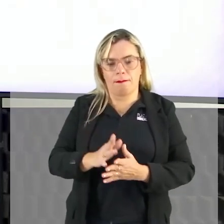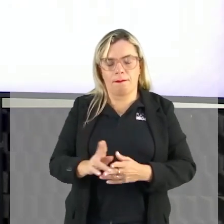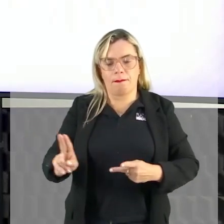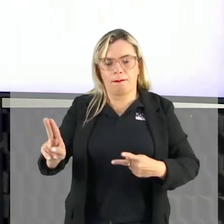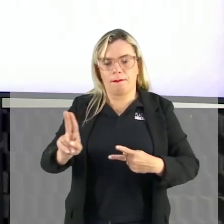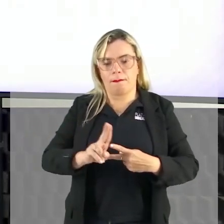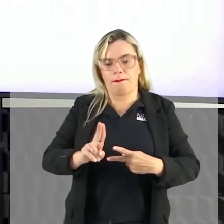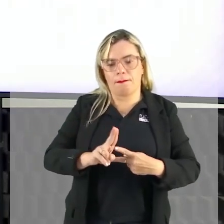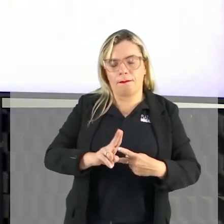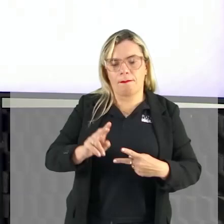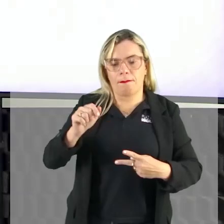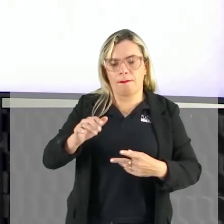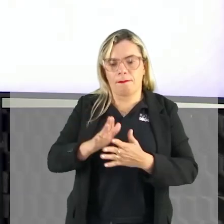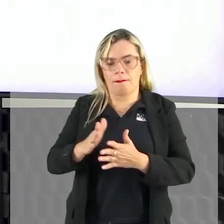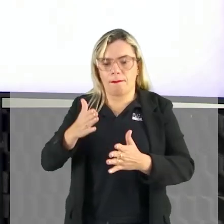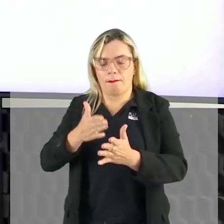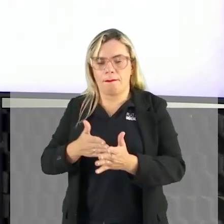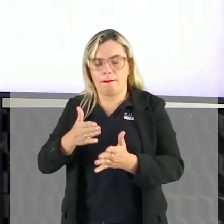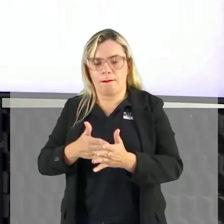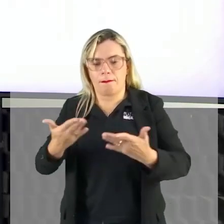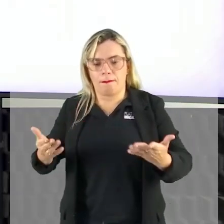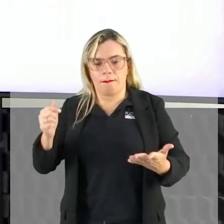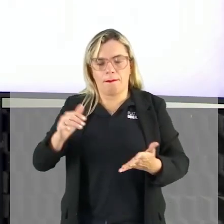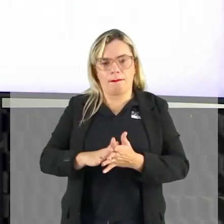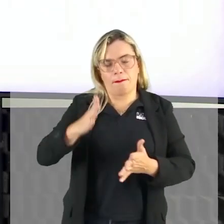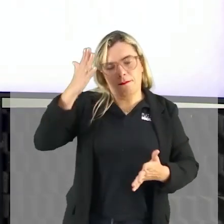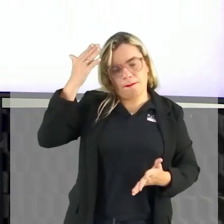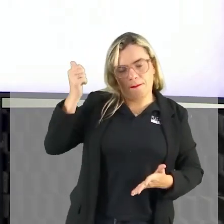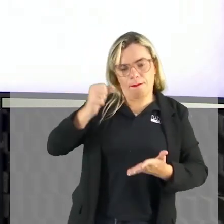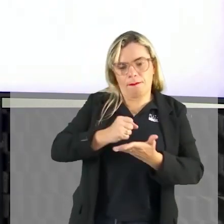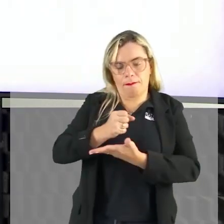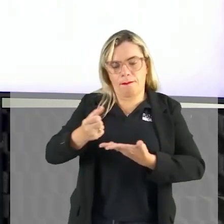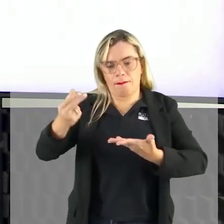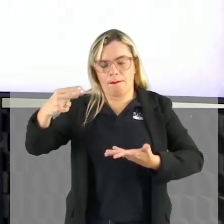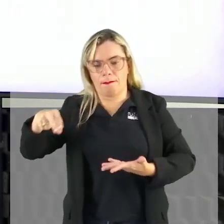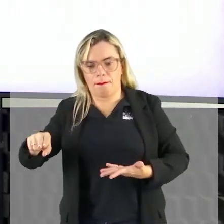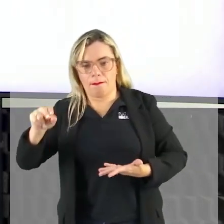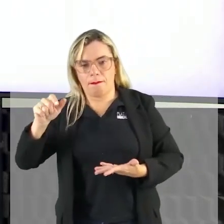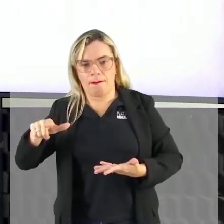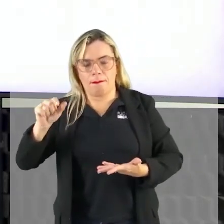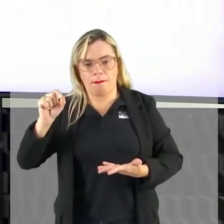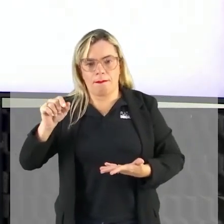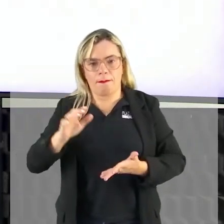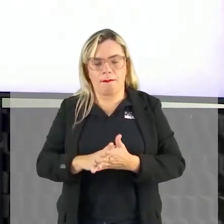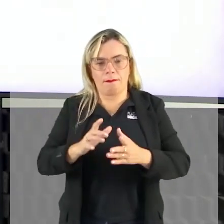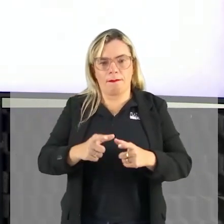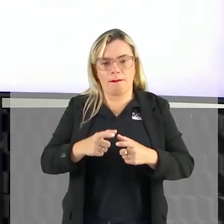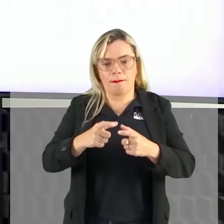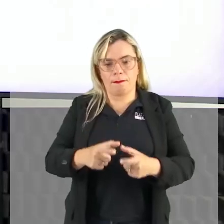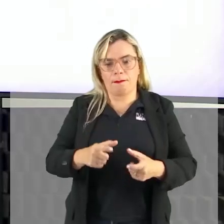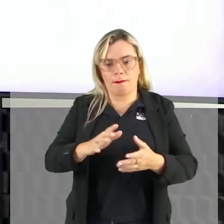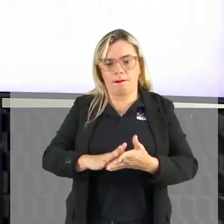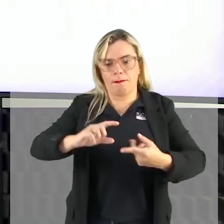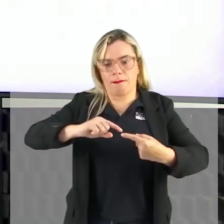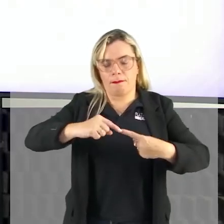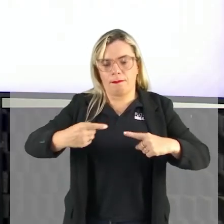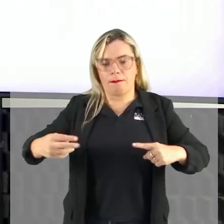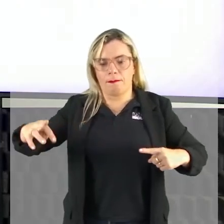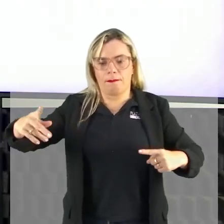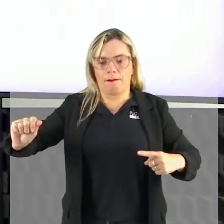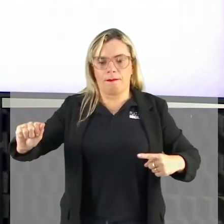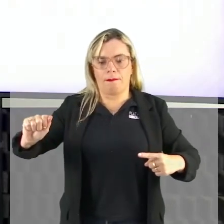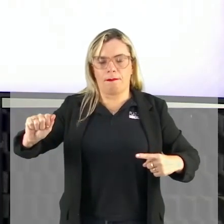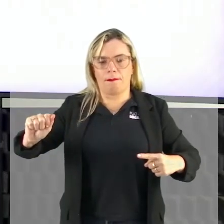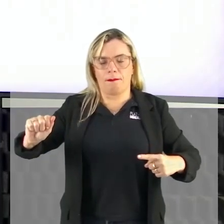uracila, impedindo, né? A uracila a gente sabe que é a base nitrogenada que a gente só encontra no RNA,